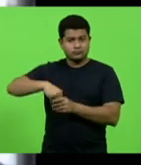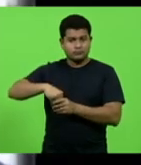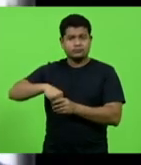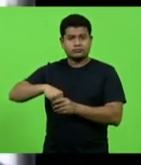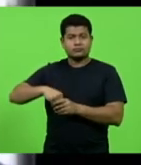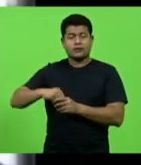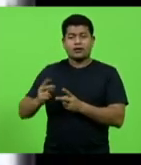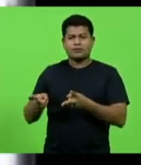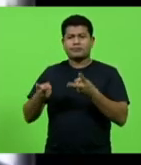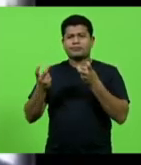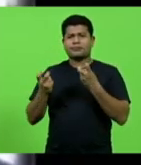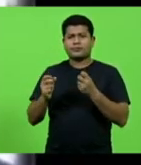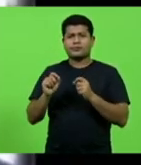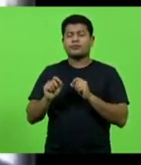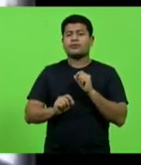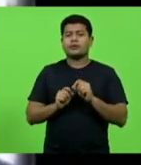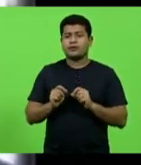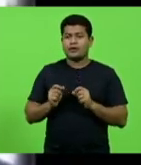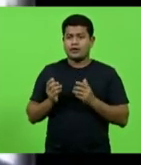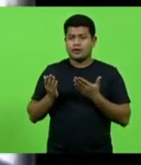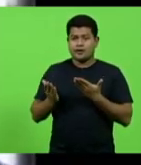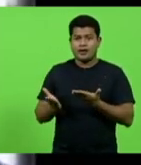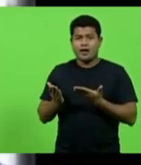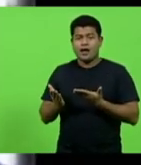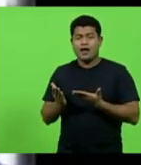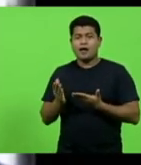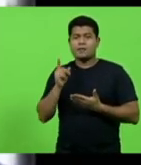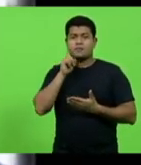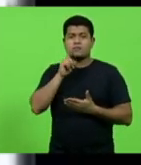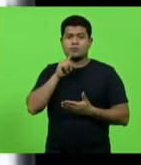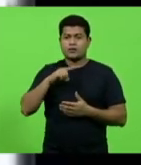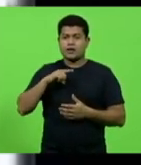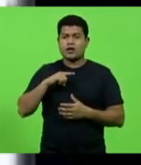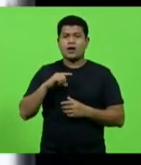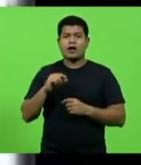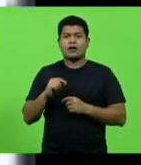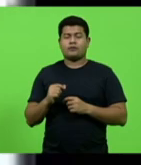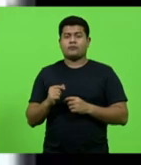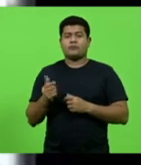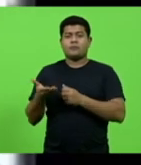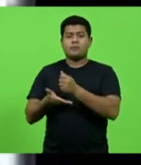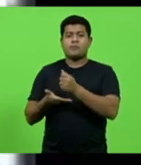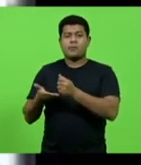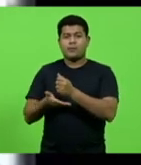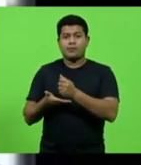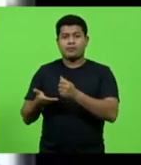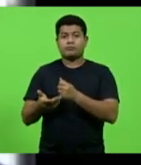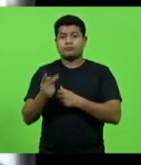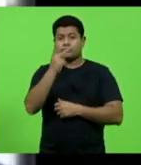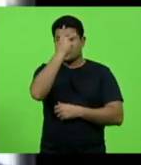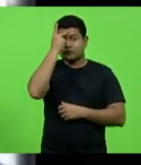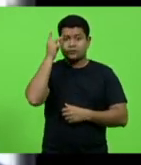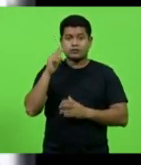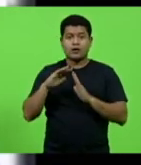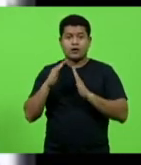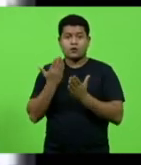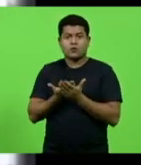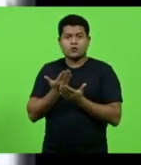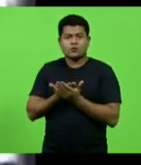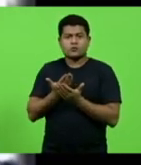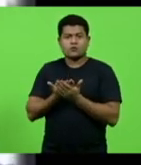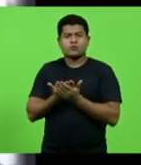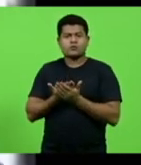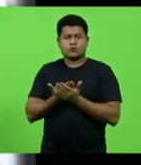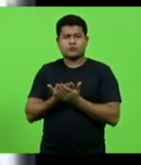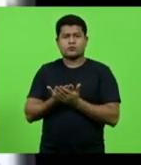inclusive, o quanto a nação foi moldada com base em por pessoas que estudaram por paixão, por